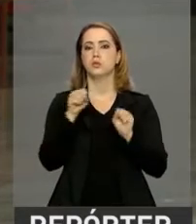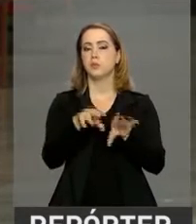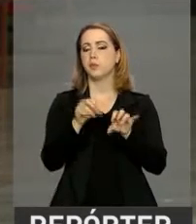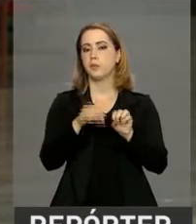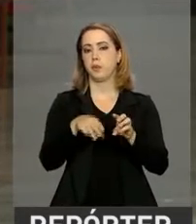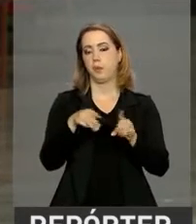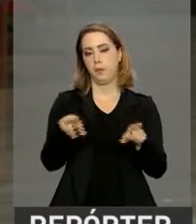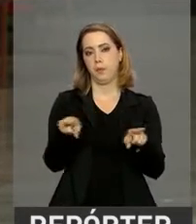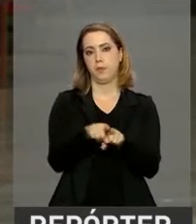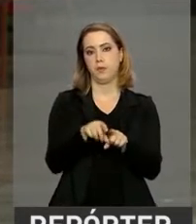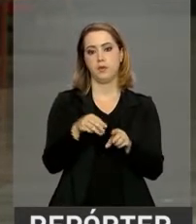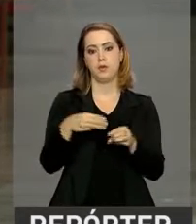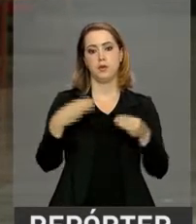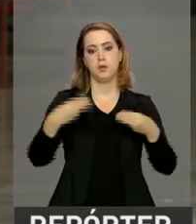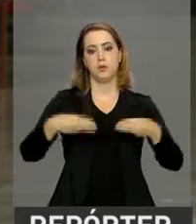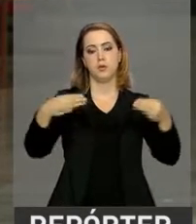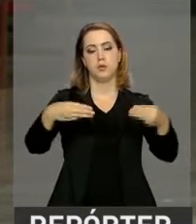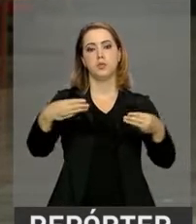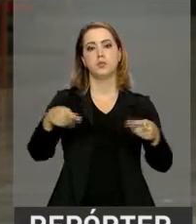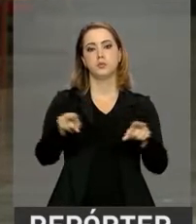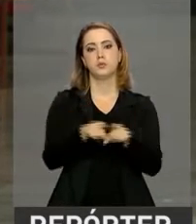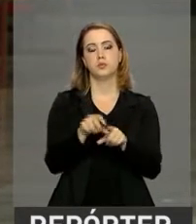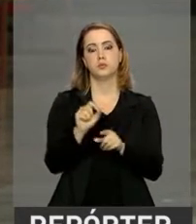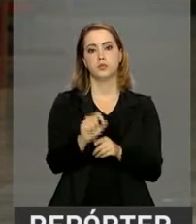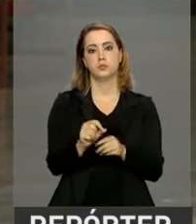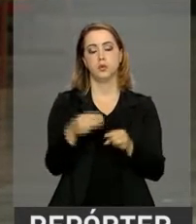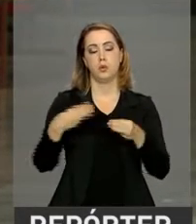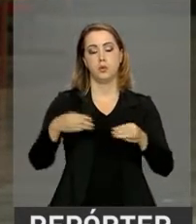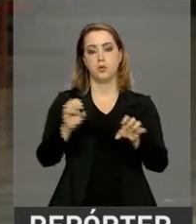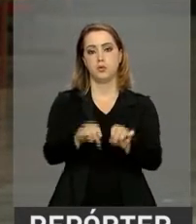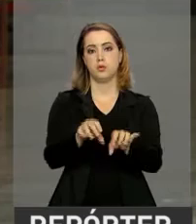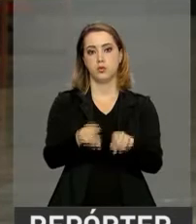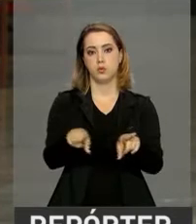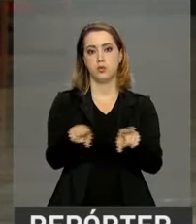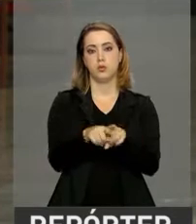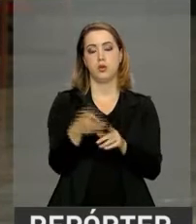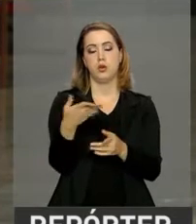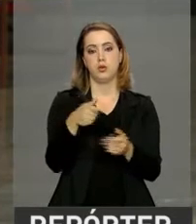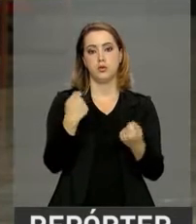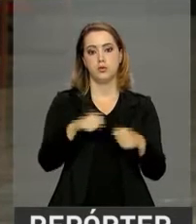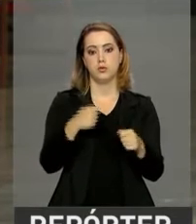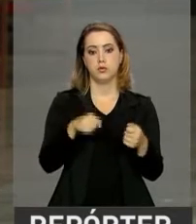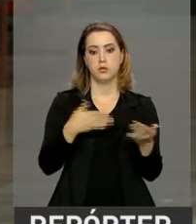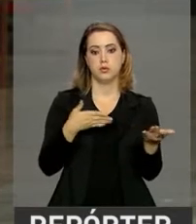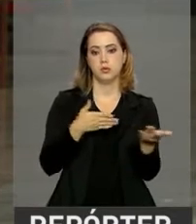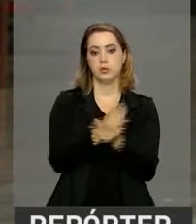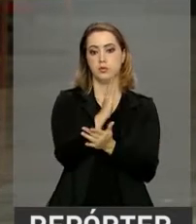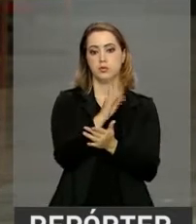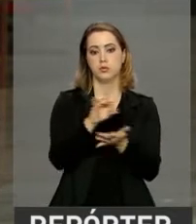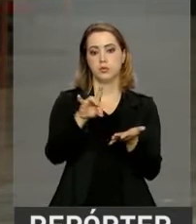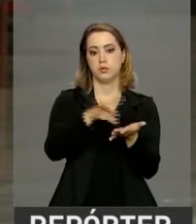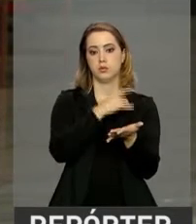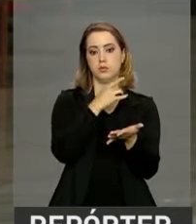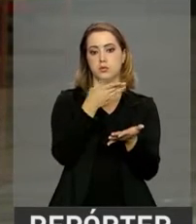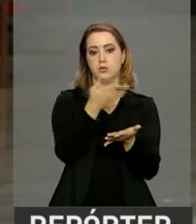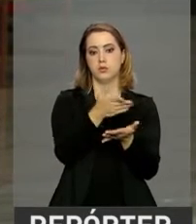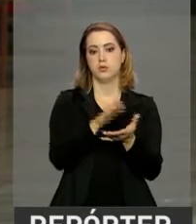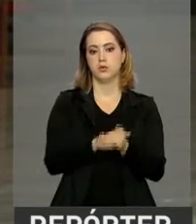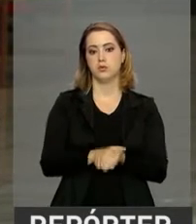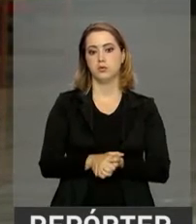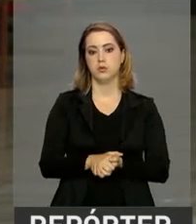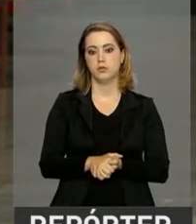mendonça filha filho o texto segue agora para sanção do presidente michel temer volto com você